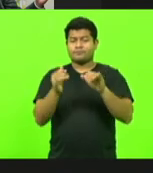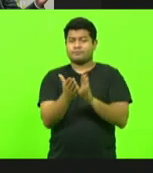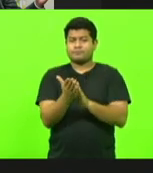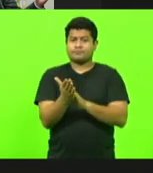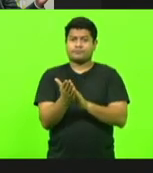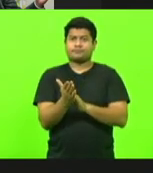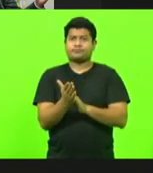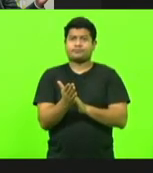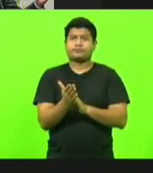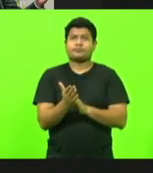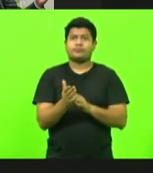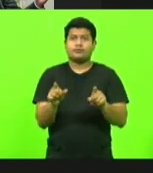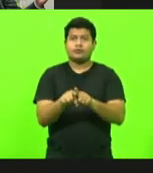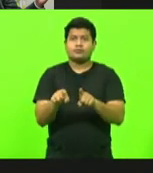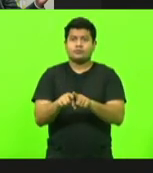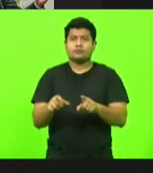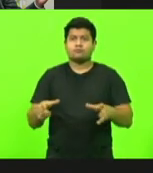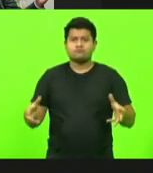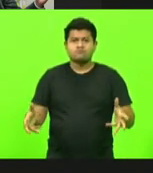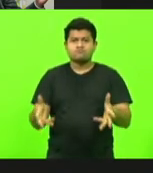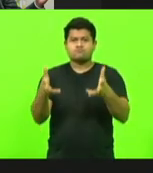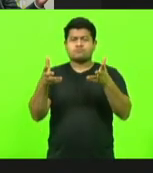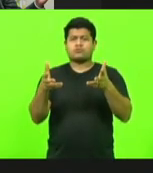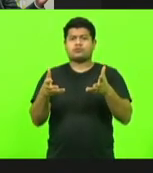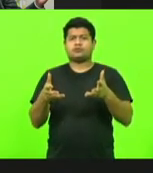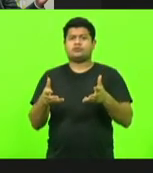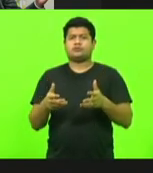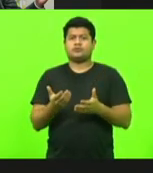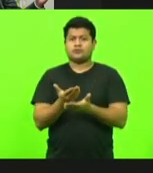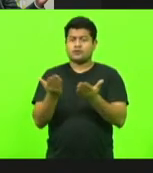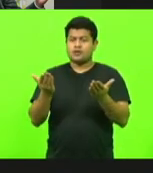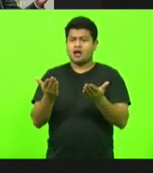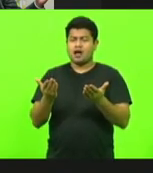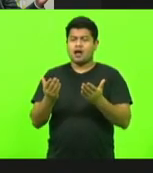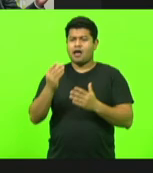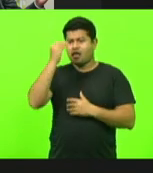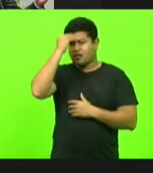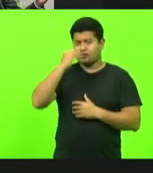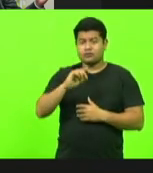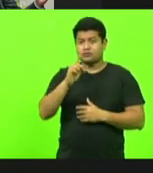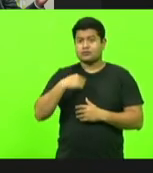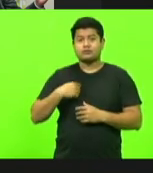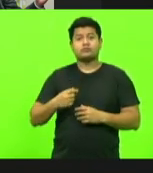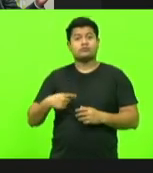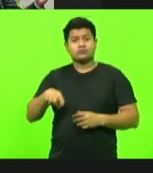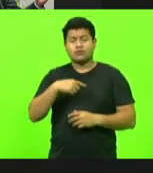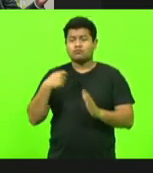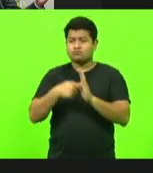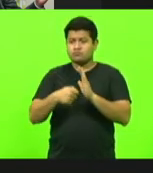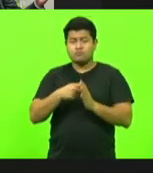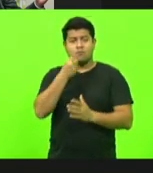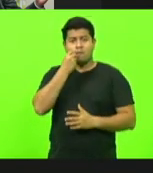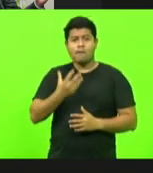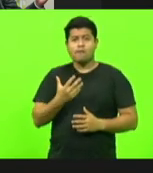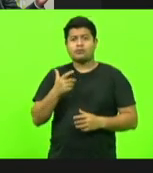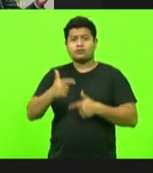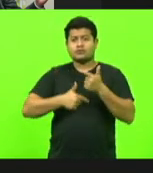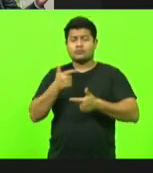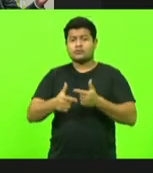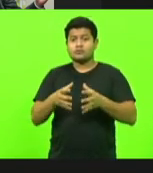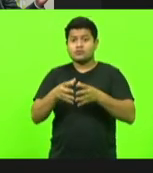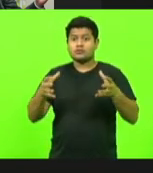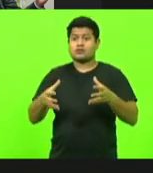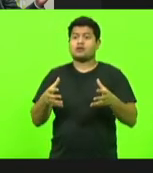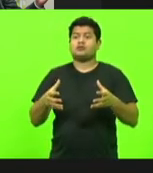e encorajando, dizendo: não esmureçam, estamos combatendo um bom combate, estamos trabalhando em uma grande obra, de modo que